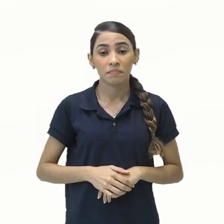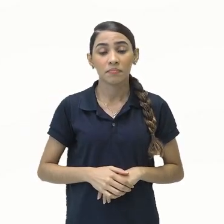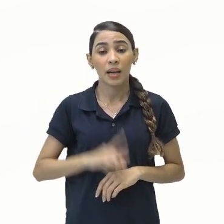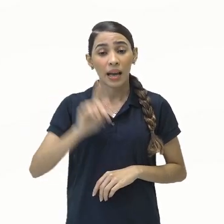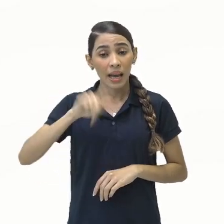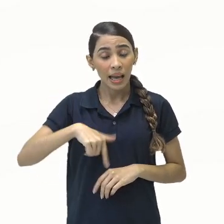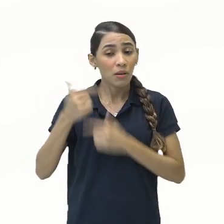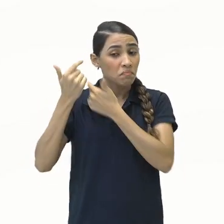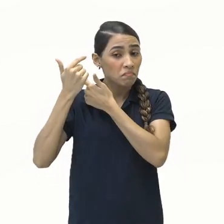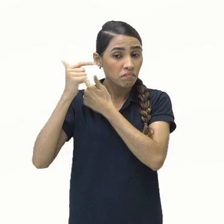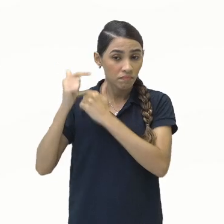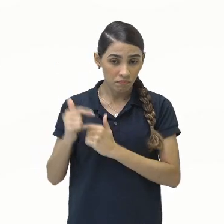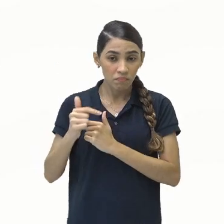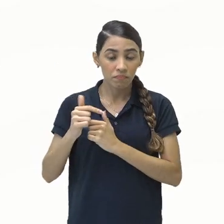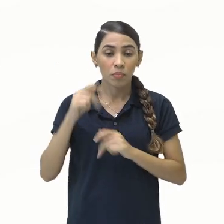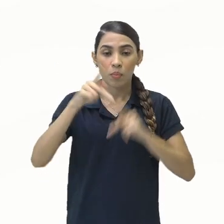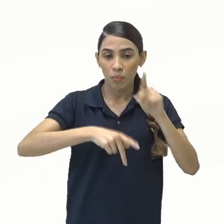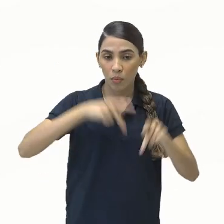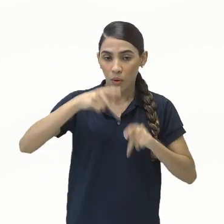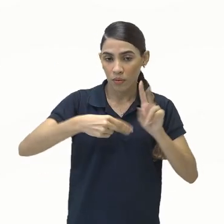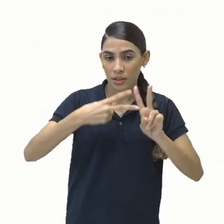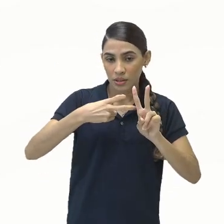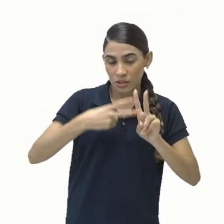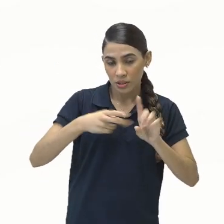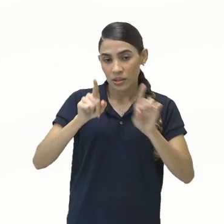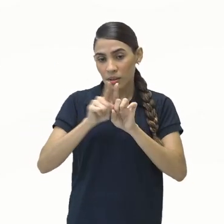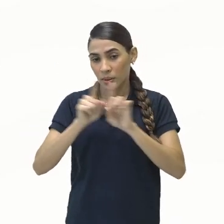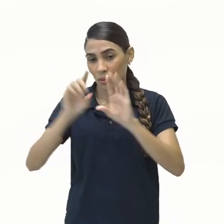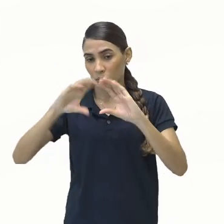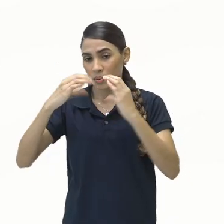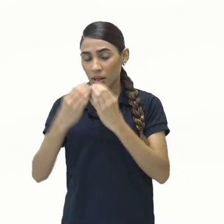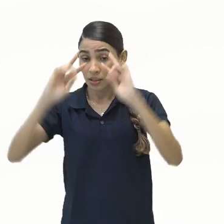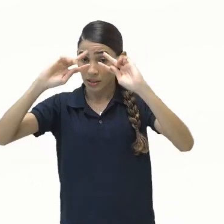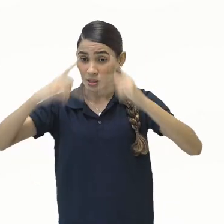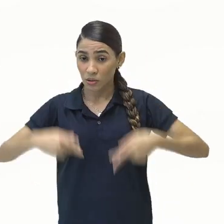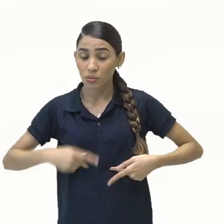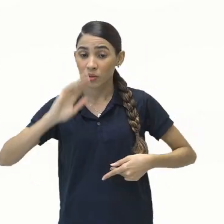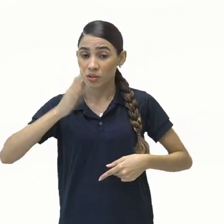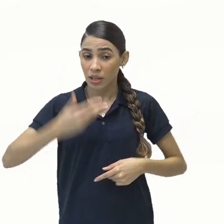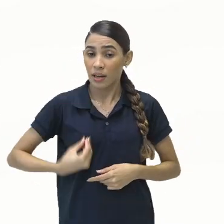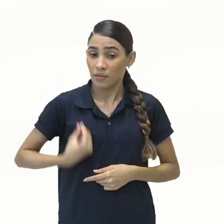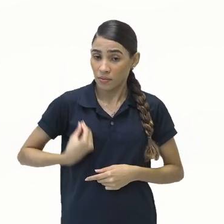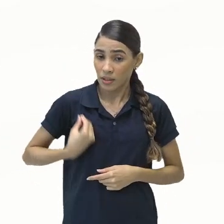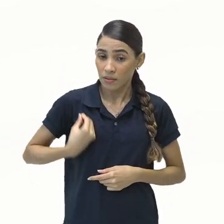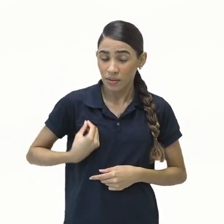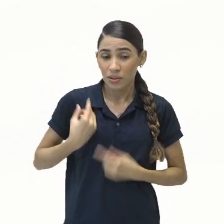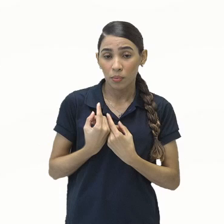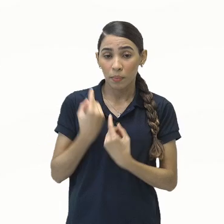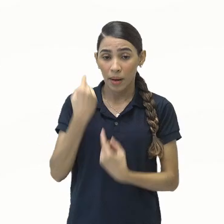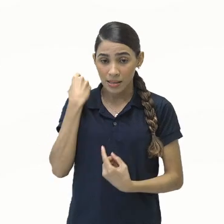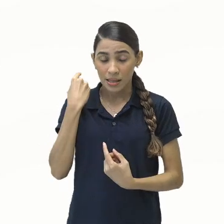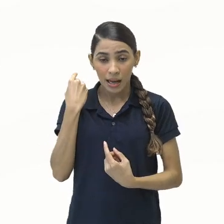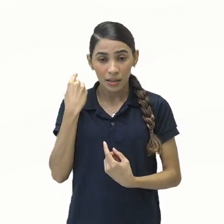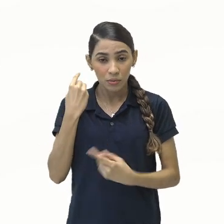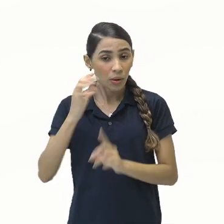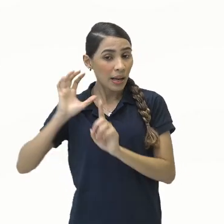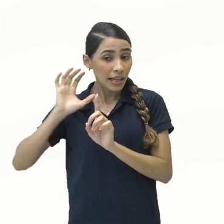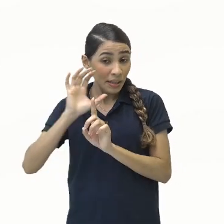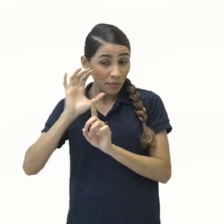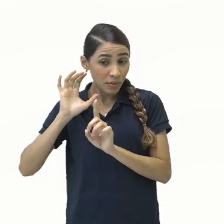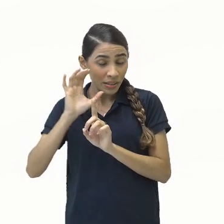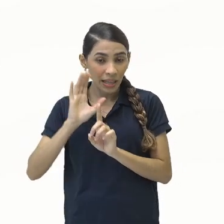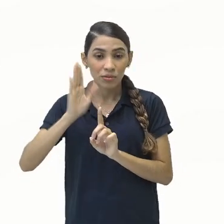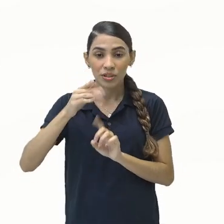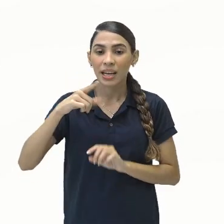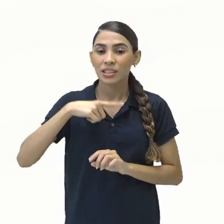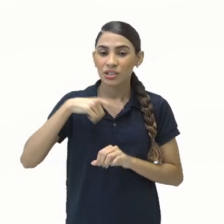legado, né? É um legado. Os povos indígenas, as comunidades, os seres humanos que existiam aqui no passado, eles já